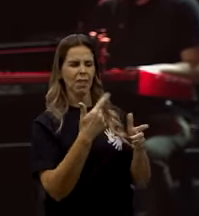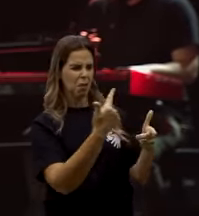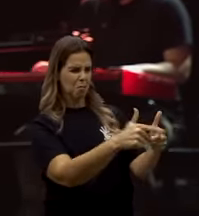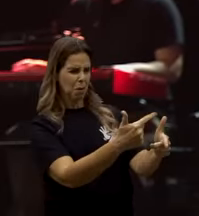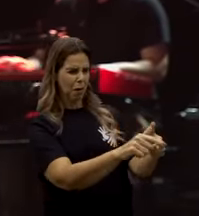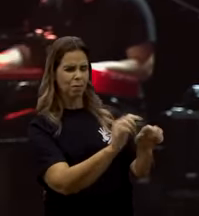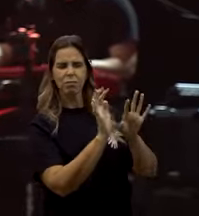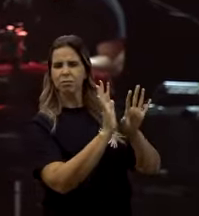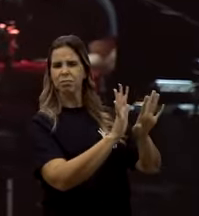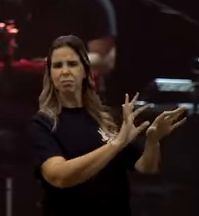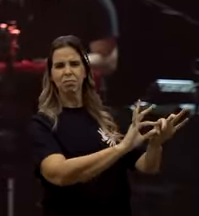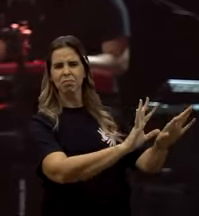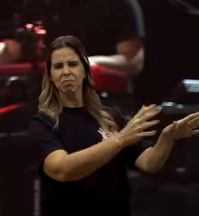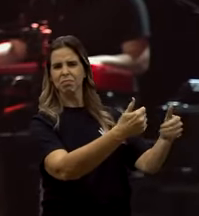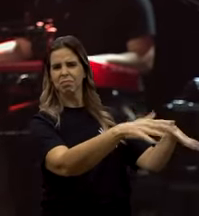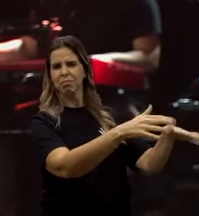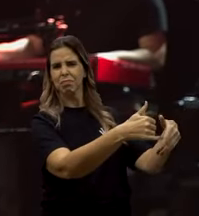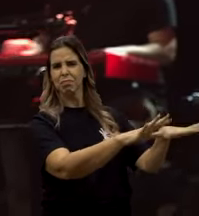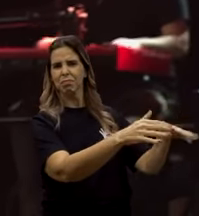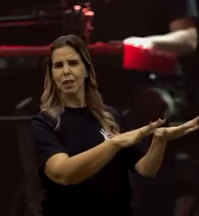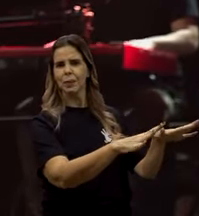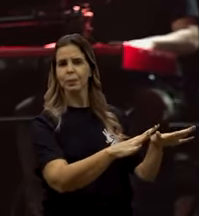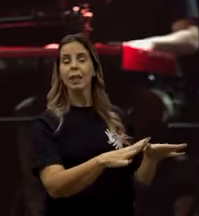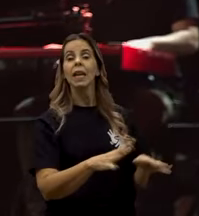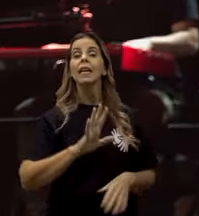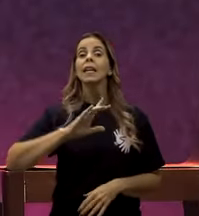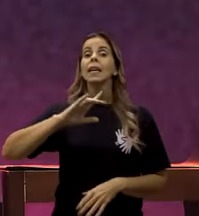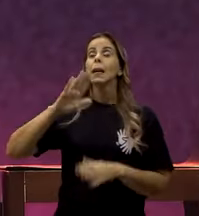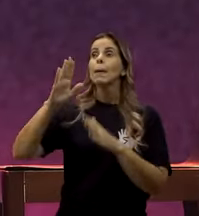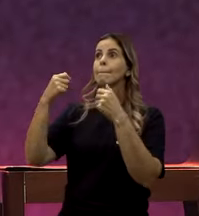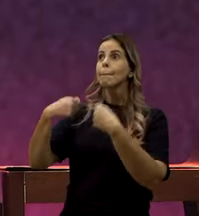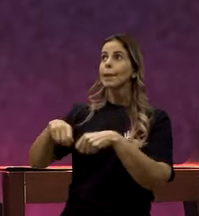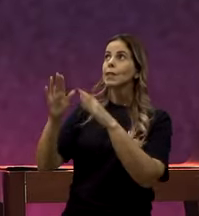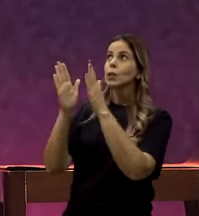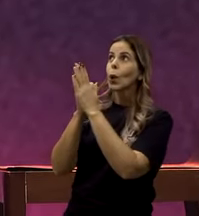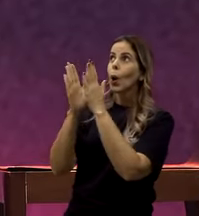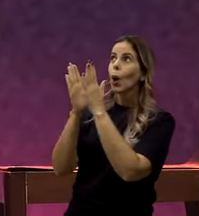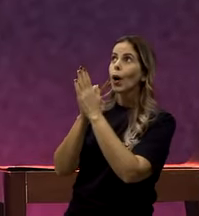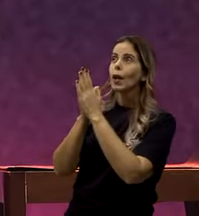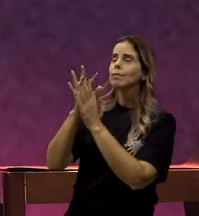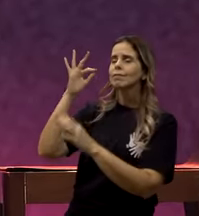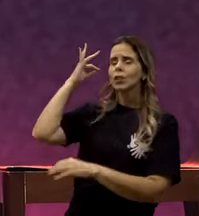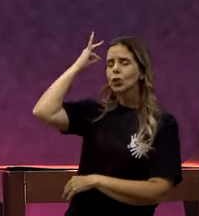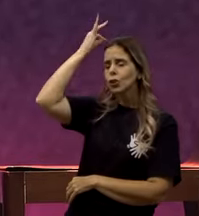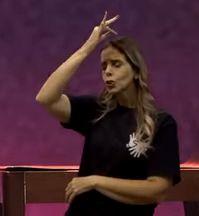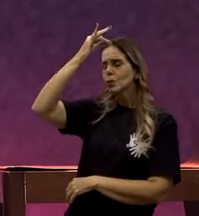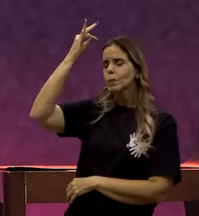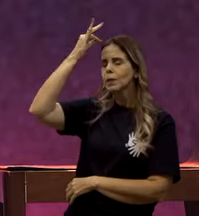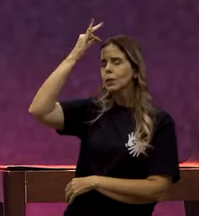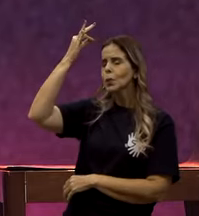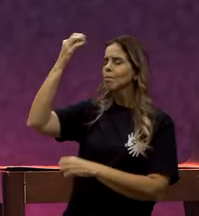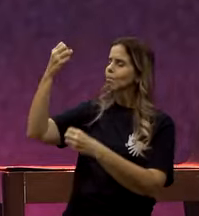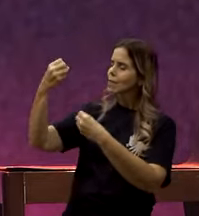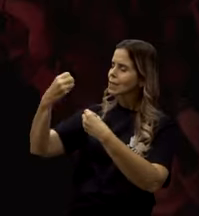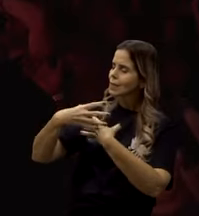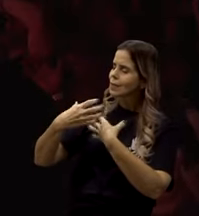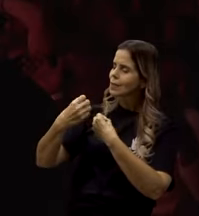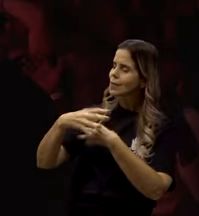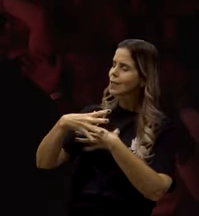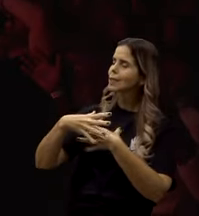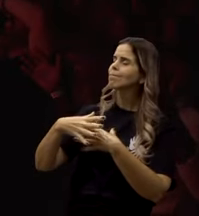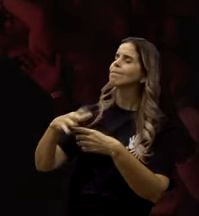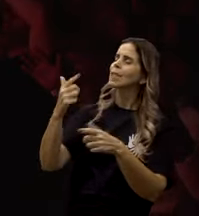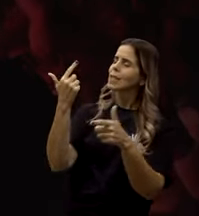ensina a escolher as minhas guerras eu quero diga comigo me diga assim eu quero combater